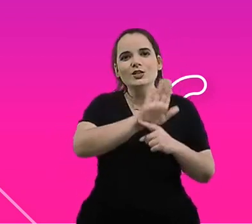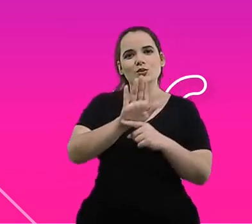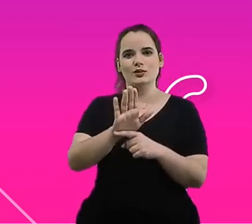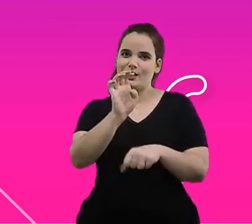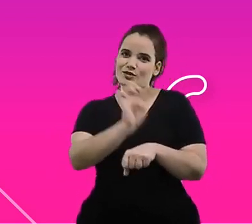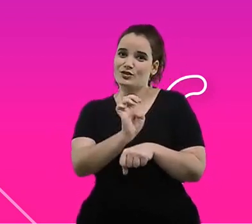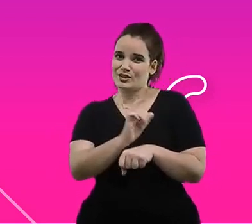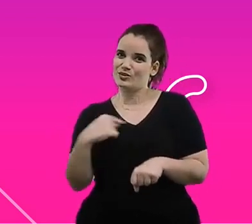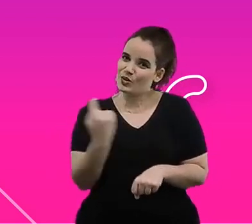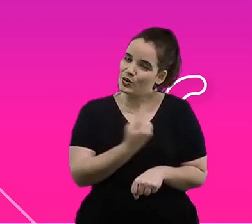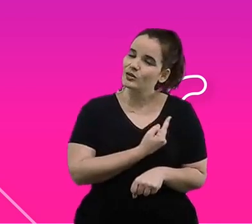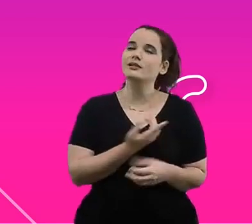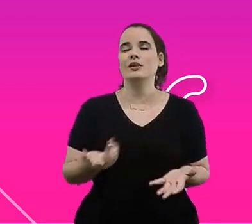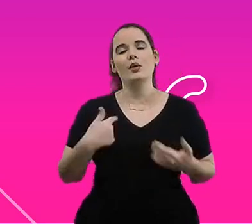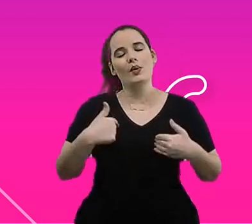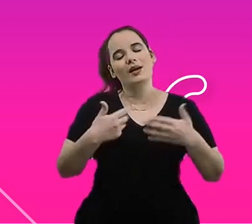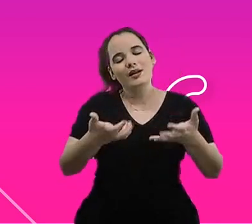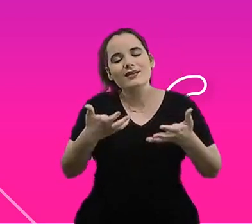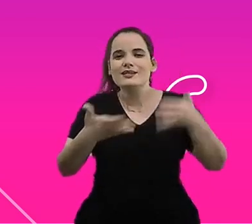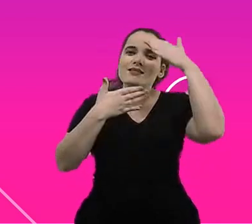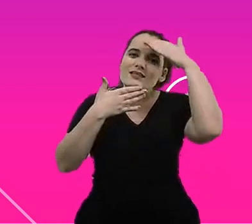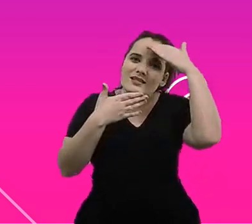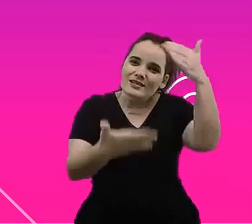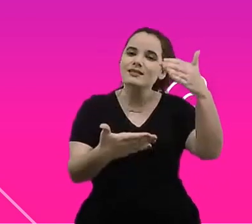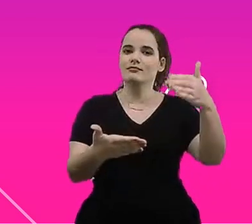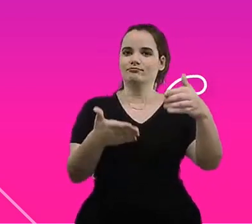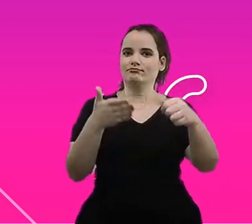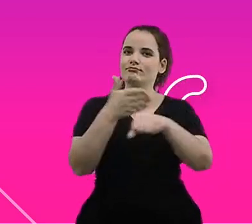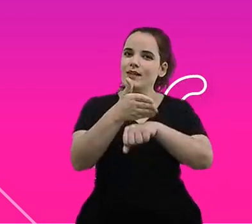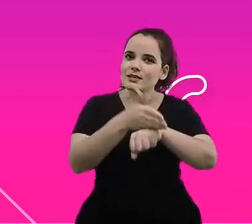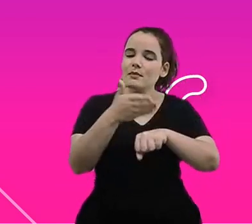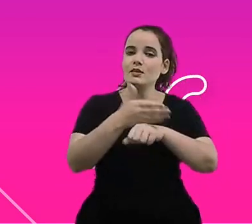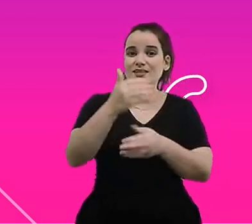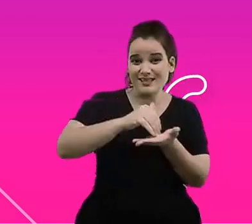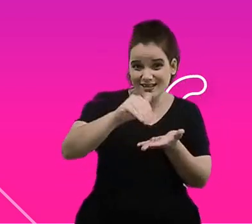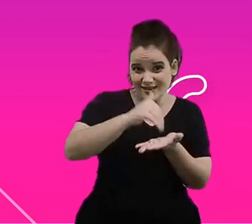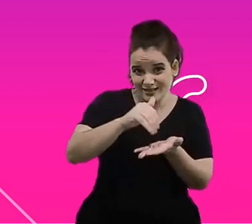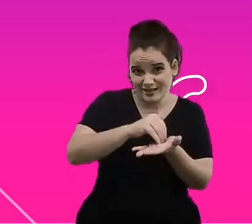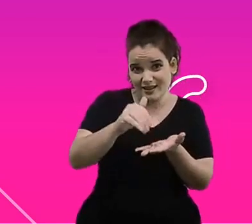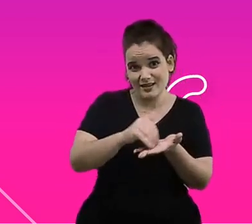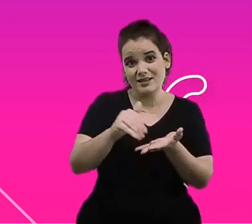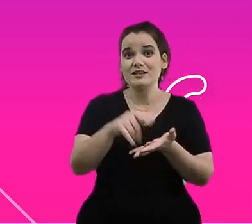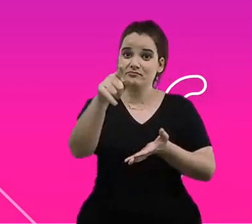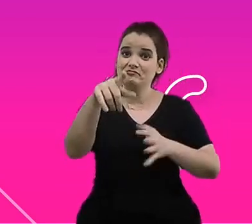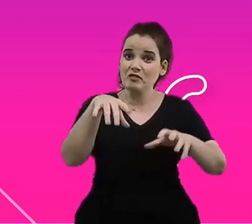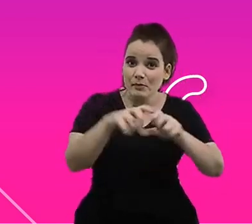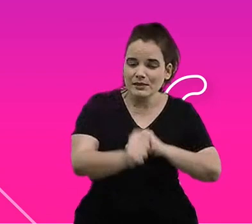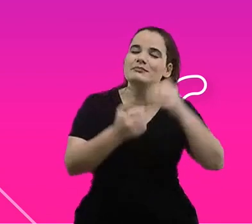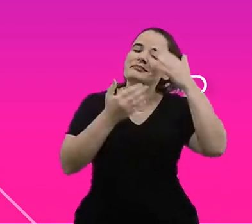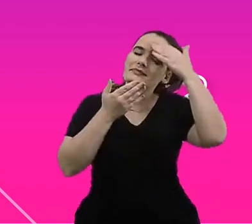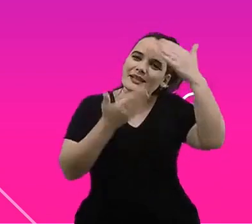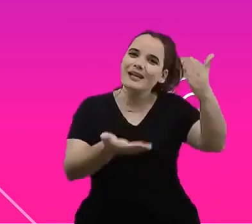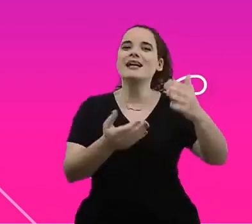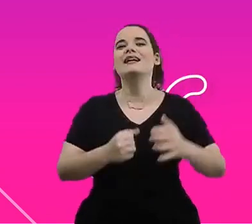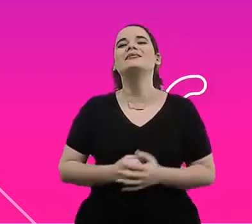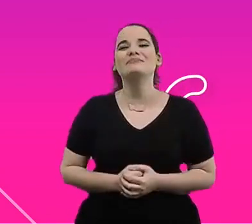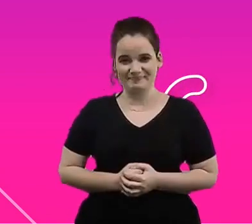equipe, eu agradeço a participação da Secretaria na formação de vocês. Muito obrigada. É isso.